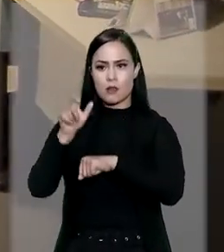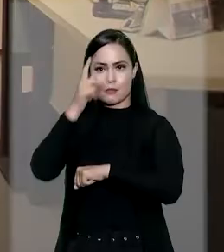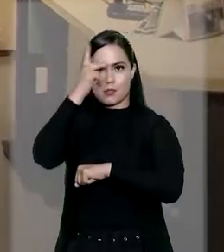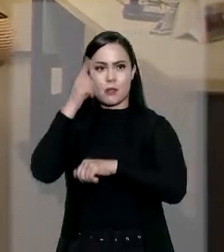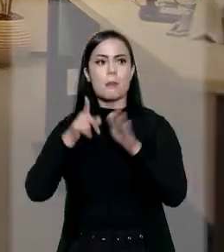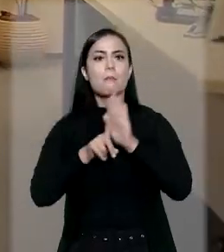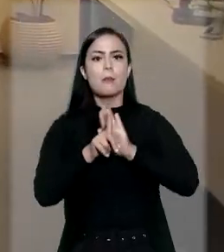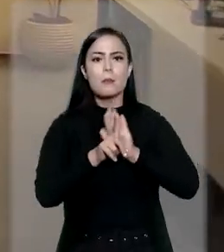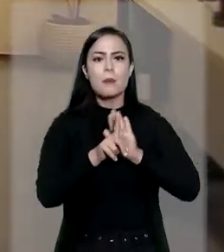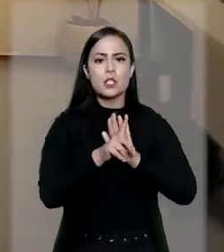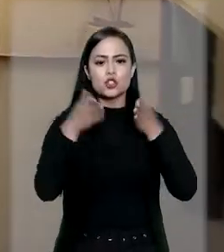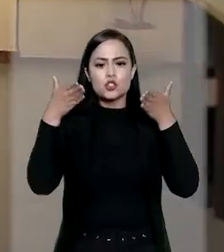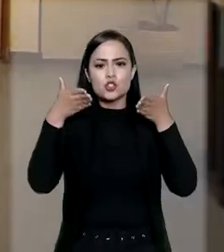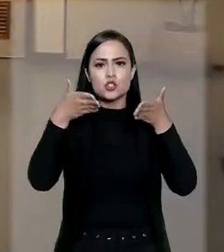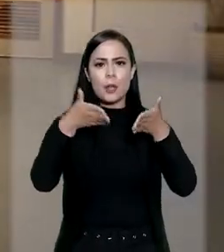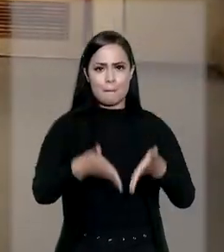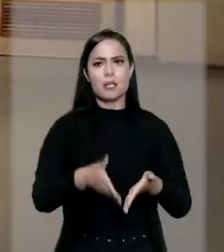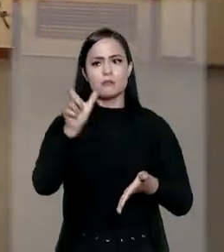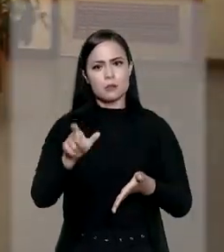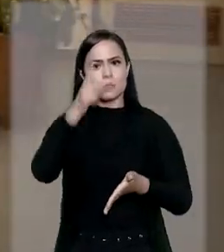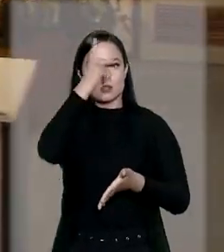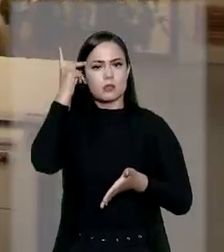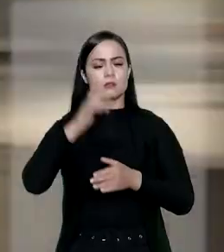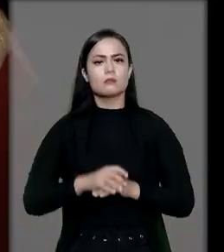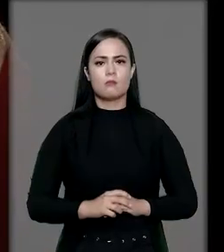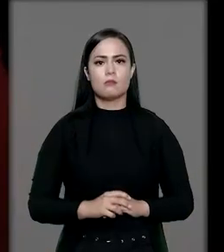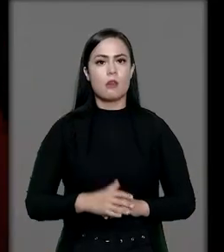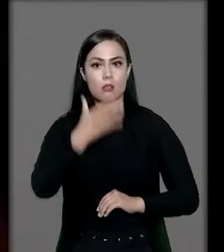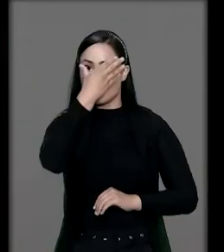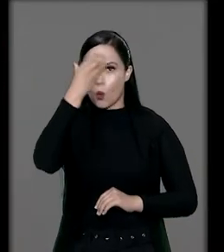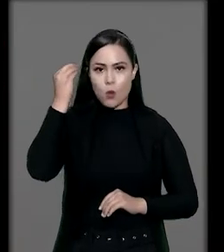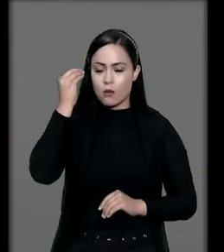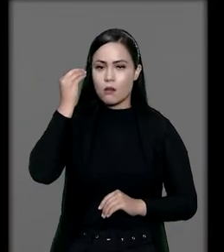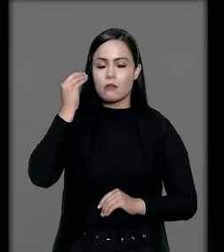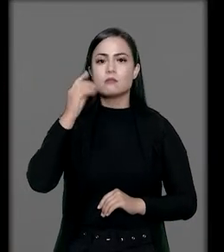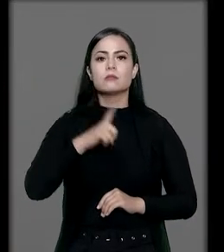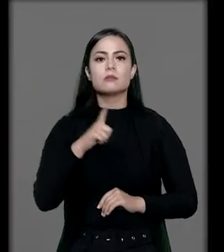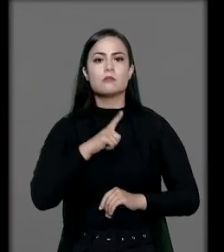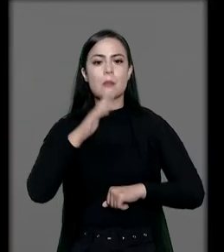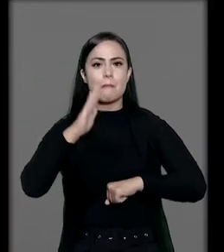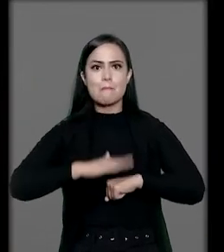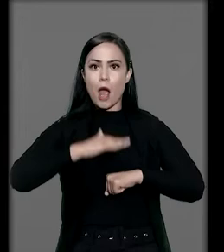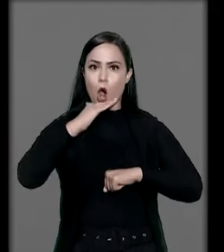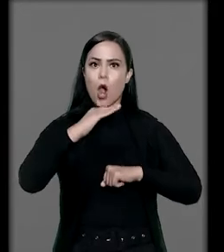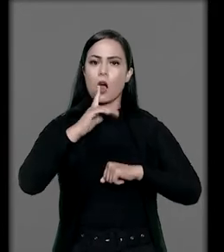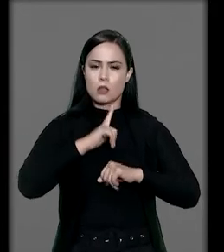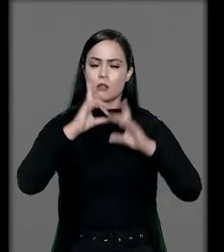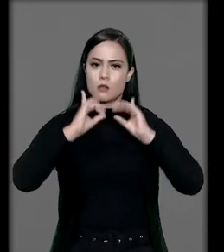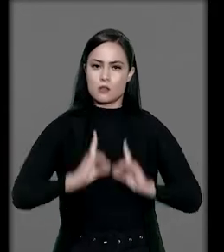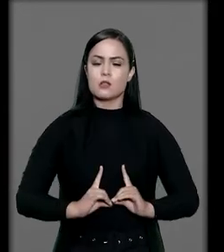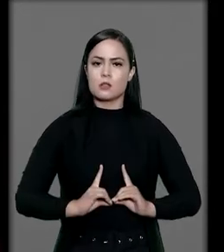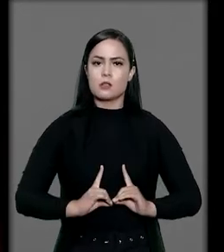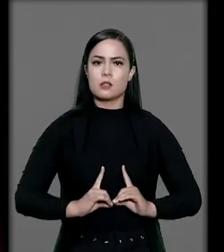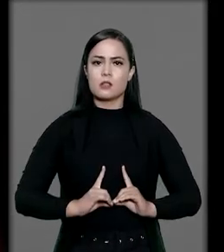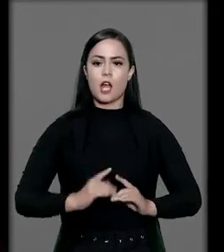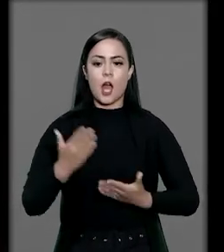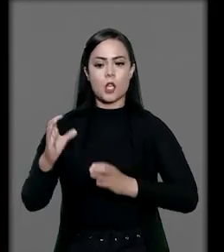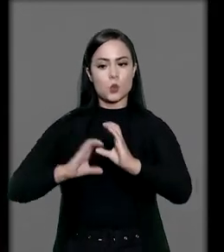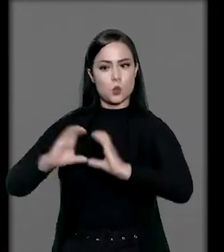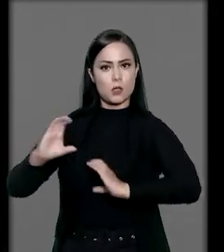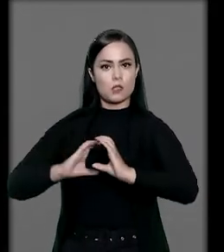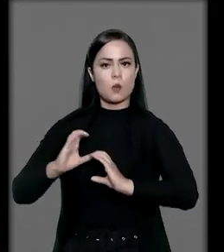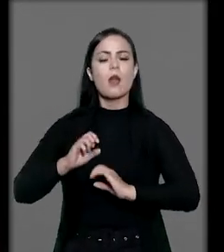ela, faça as perguntas diretamente para ela. E não se esqueça, por maior que seja a deficiência, a